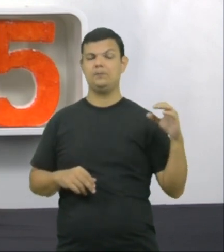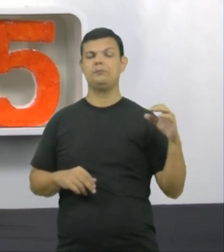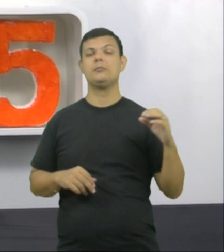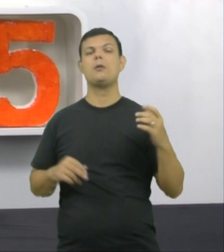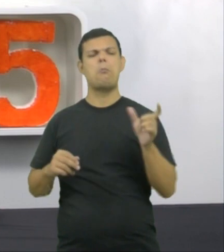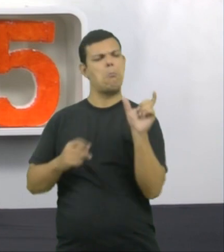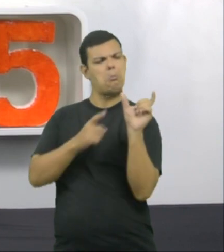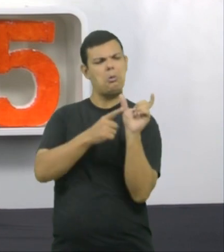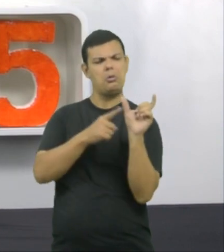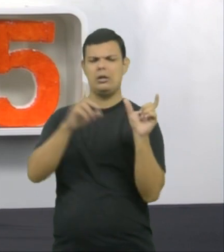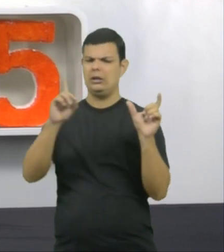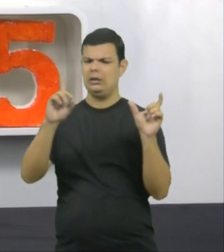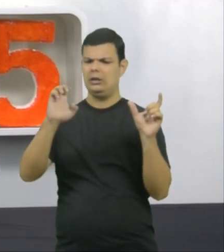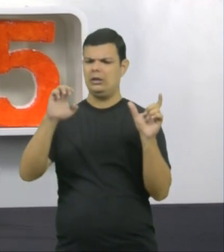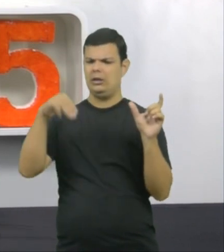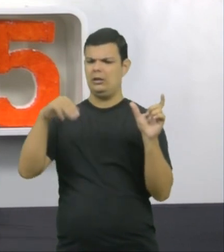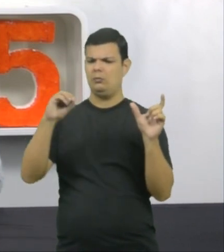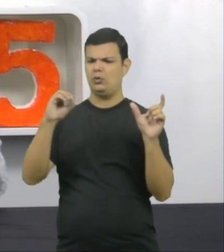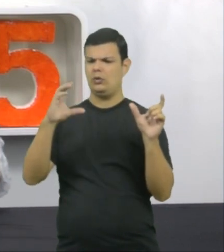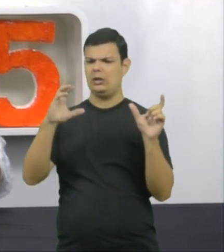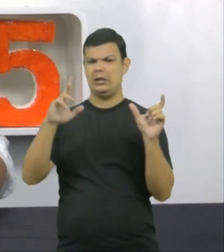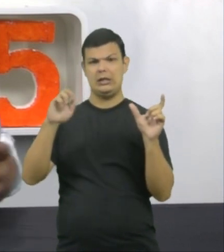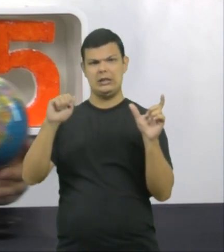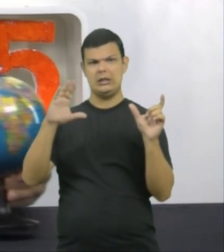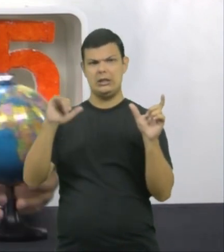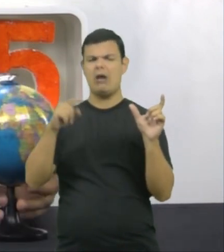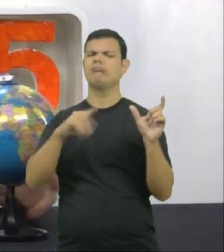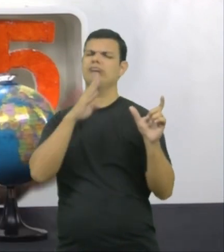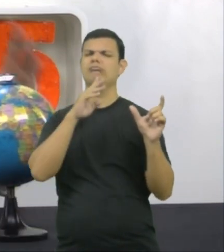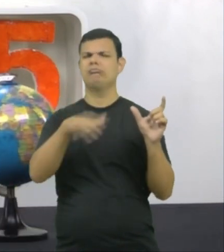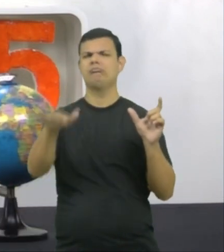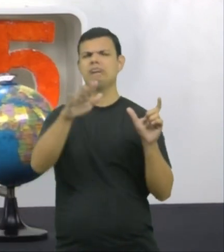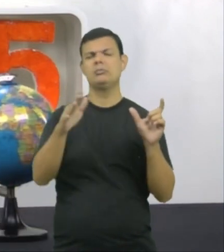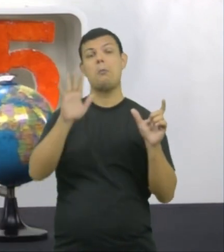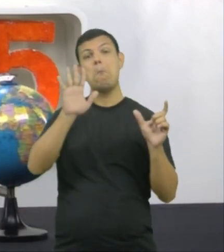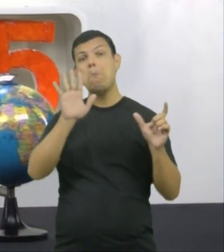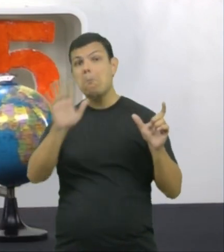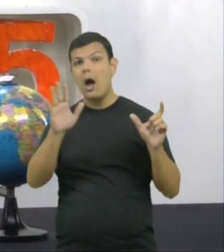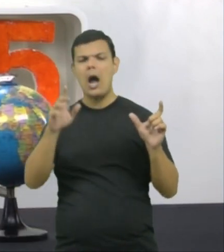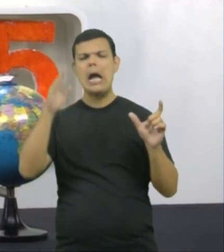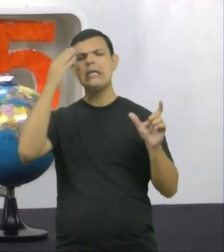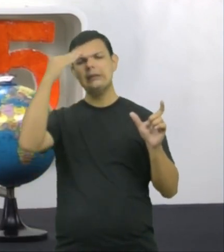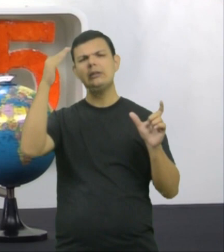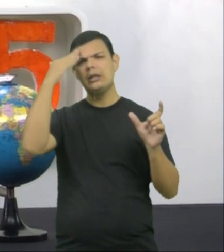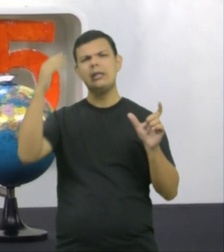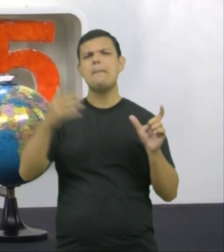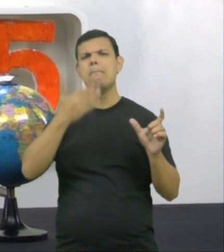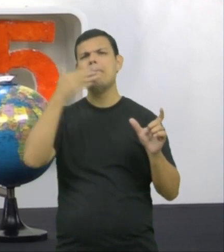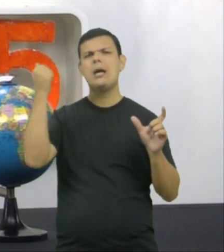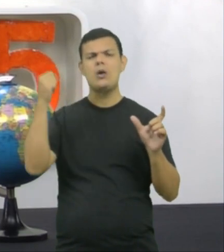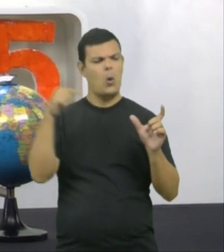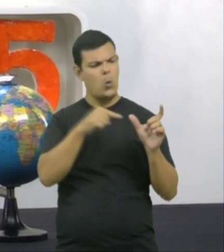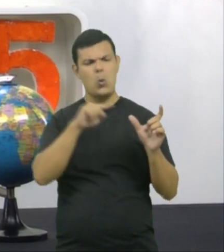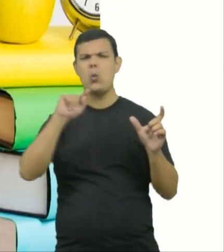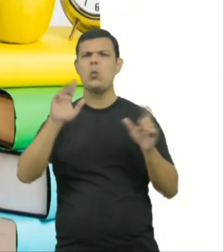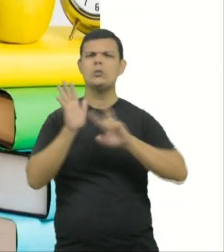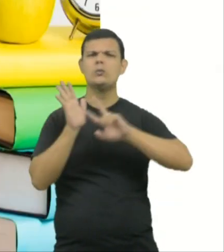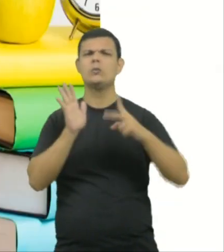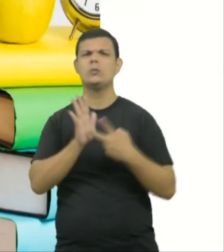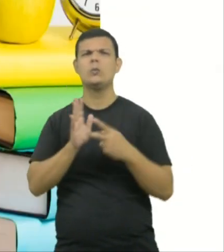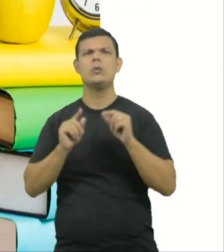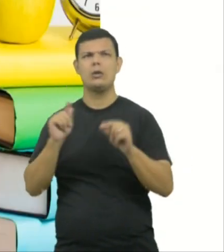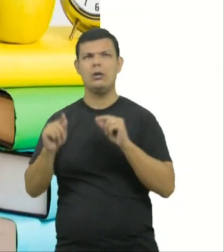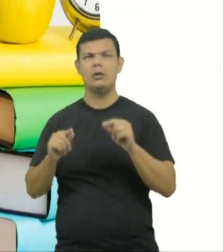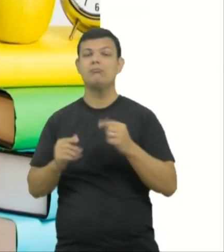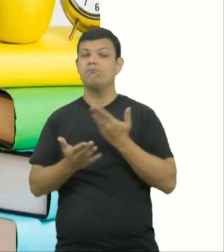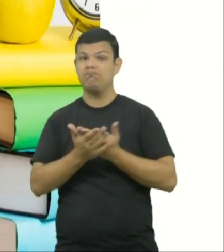palavra democracia talvez não seja estranha para vocês. Porém, para que você entenda melhor o que significa democracia, nós